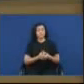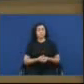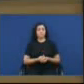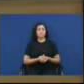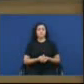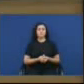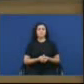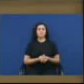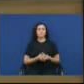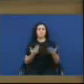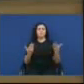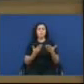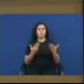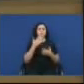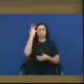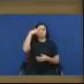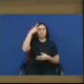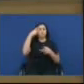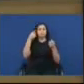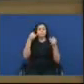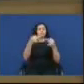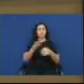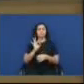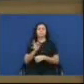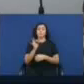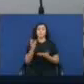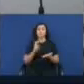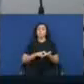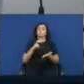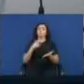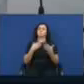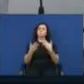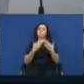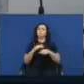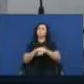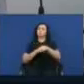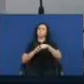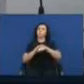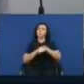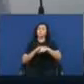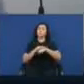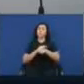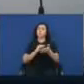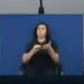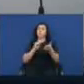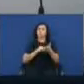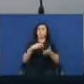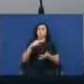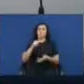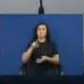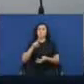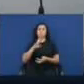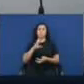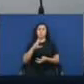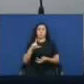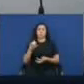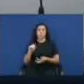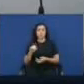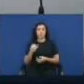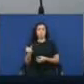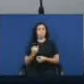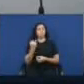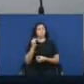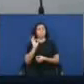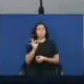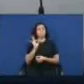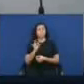Hoje, igual a vereadora Érica falou, nós tivemos uma conversa com o secretário Marcelo e foi muito pertinente. Esse requerimento que